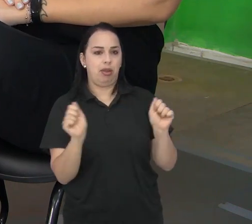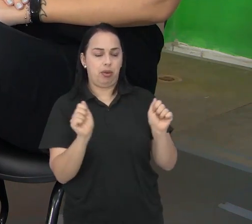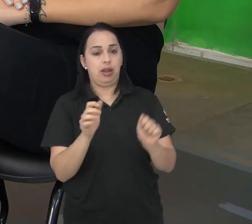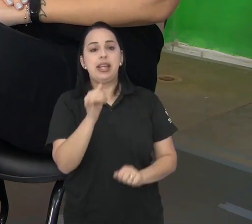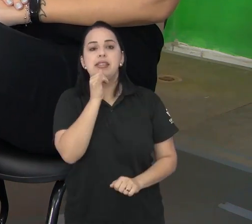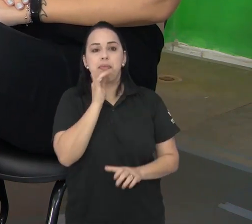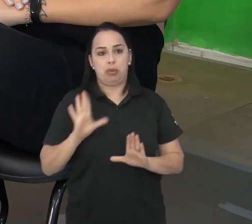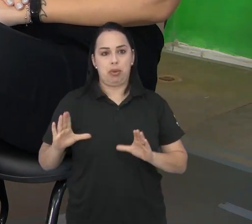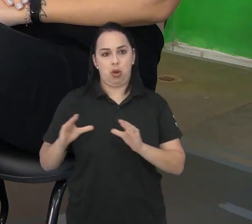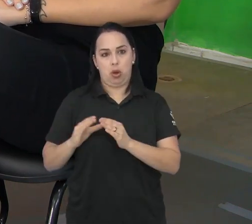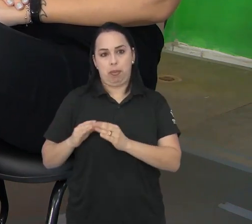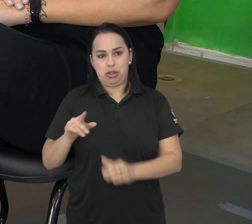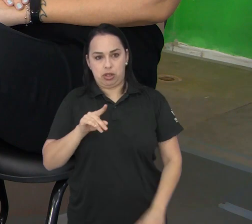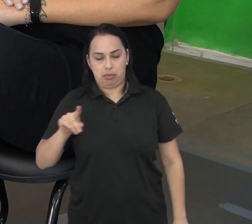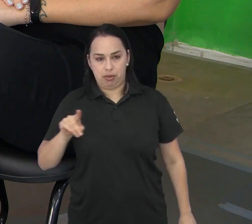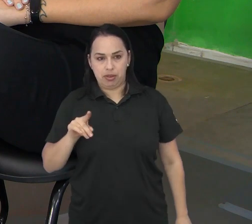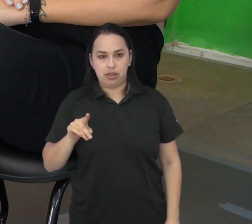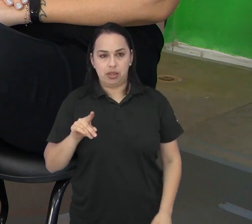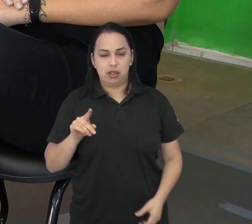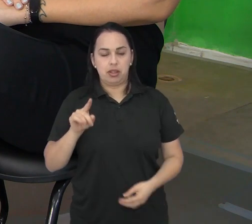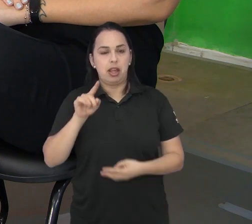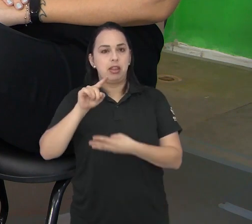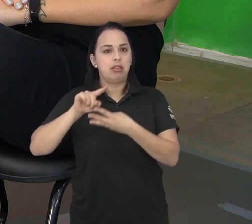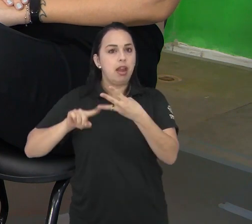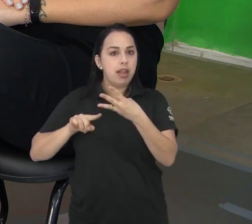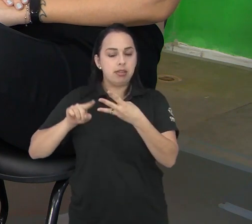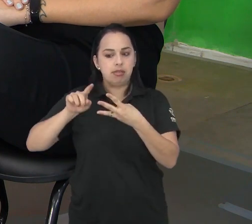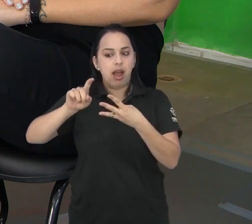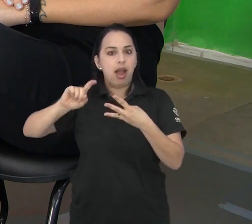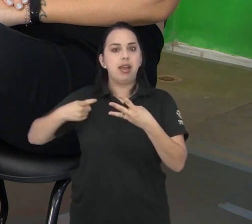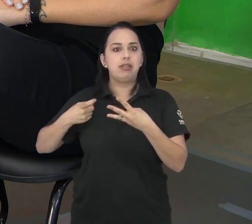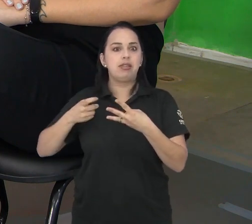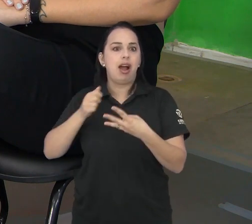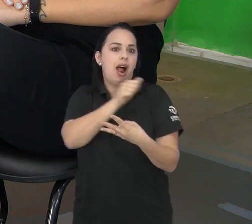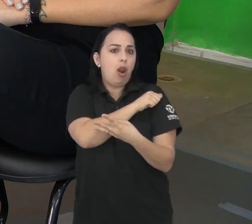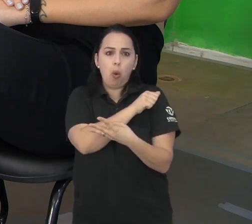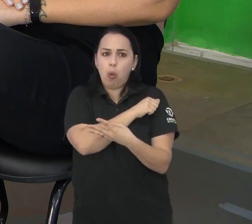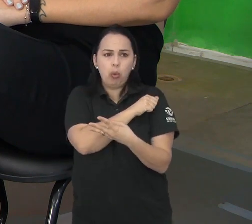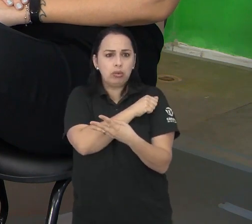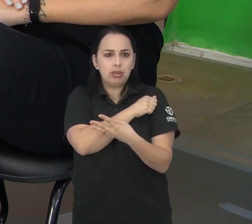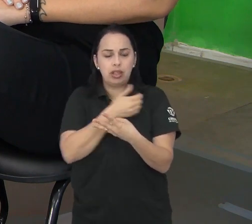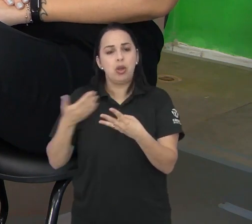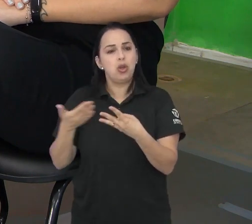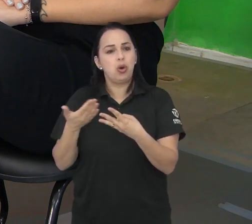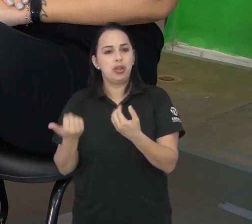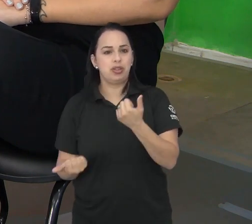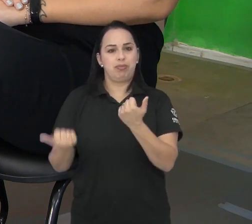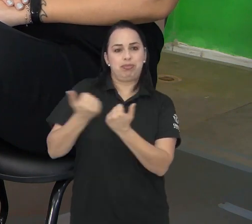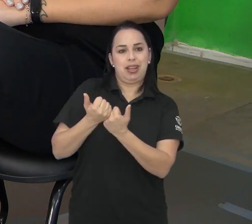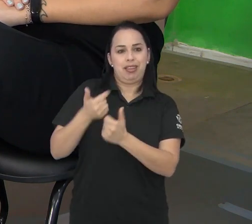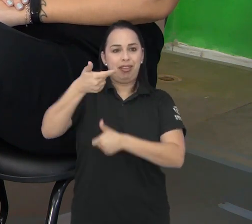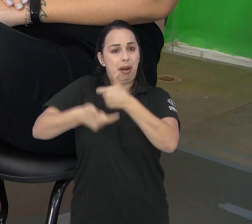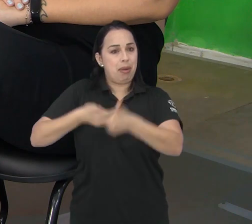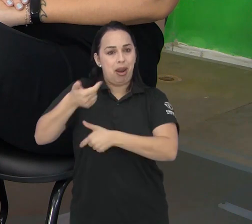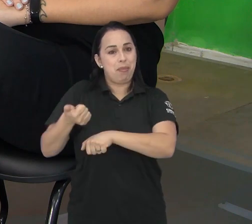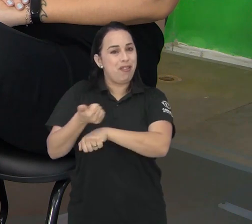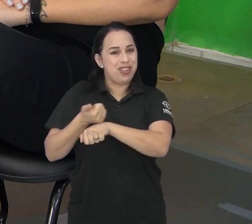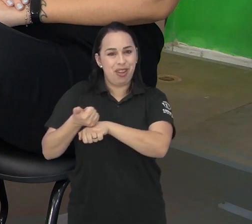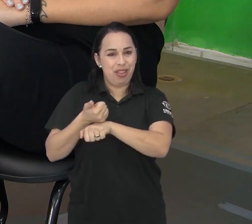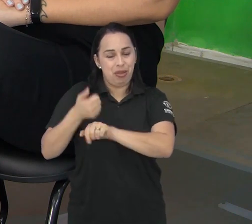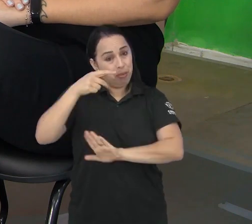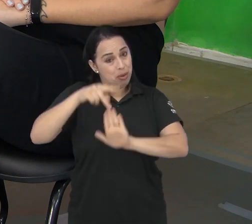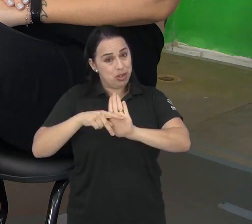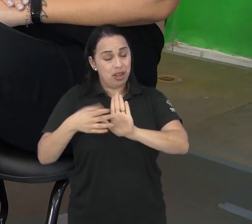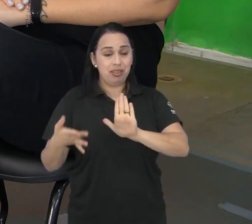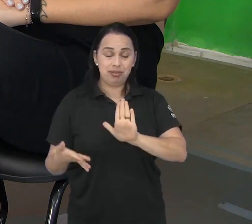minha equipe de educadores hoje, eu acho que eu tenho, se eu não me engano, 3 ou 4 ex-alunos que foram alunos e hoje trabalham profissionalmente, né,